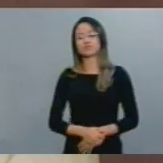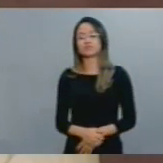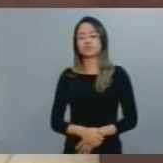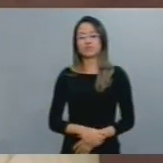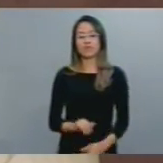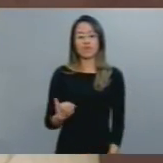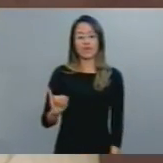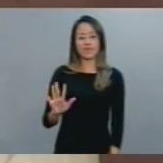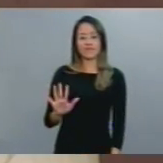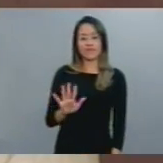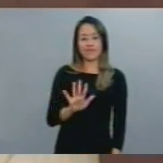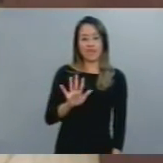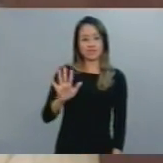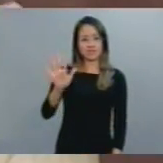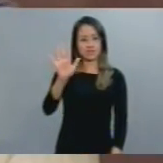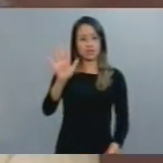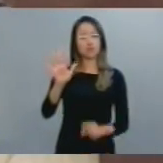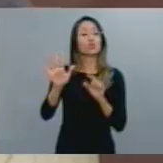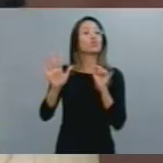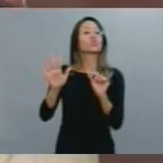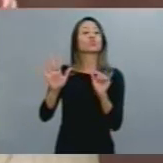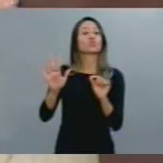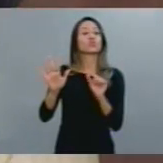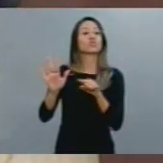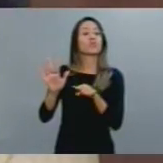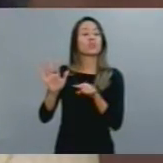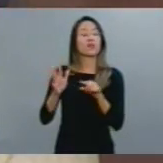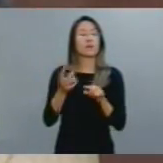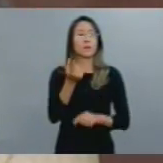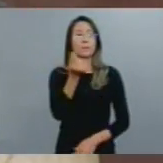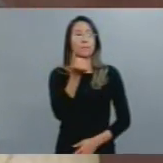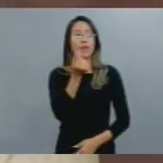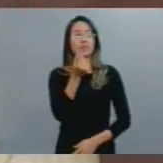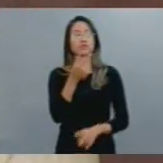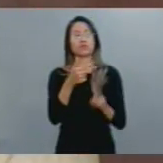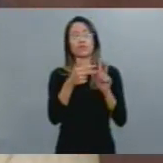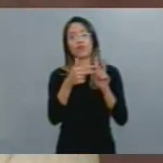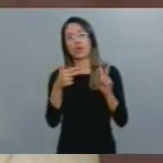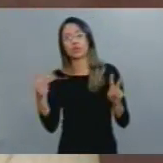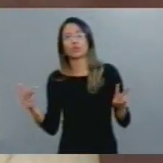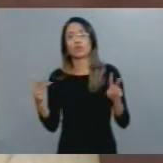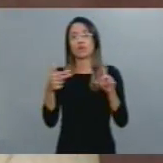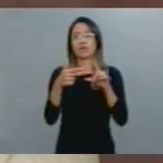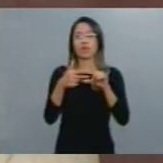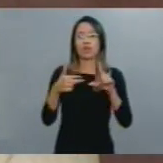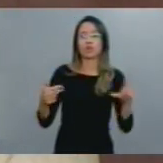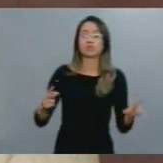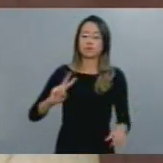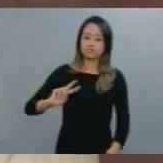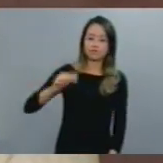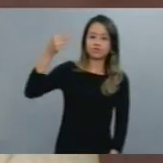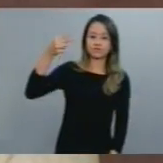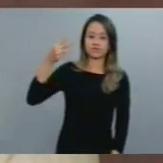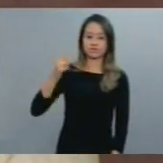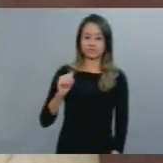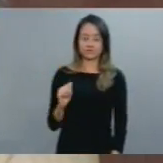primeira inflação que se abate sobre as famílias, sobretudo as mais pobres, quando vão fazer o seu mercantil.